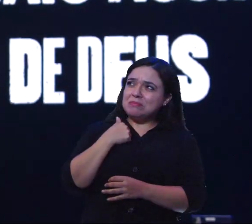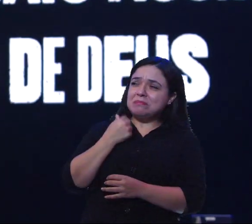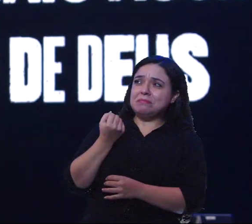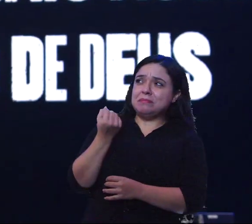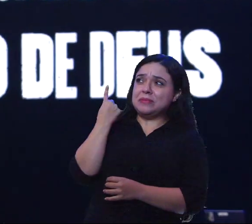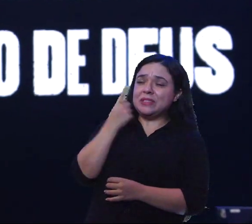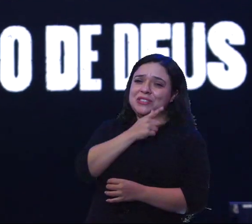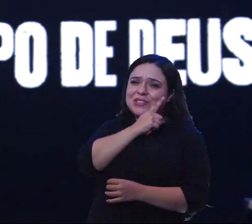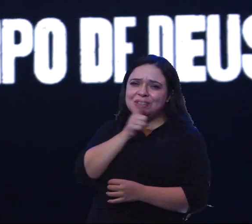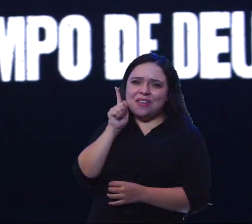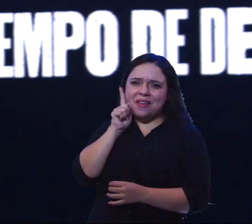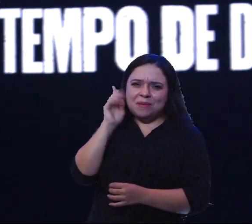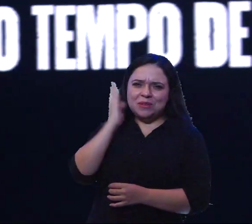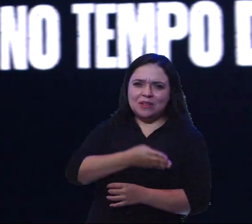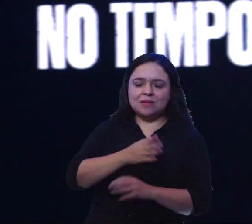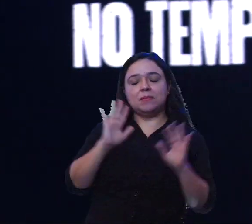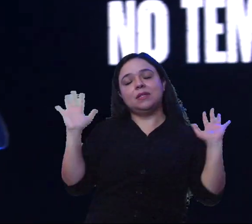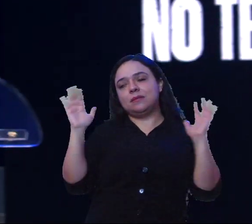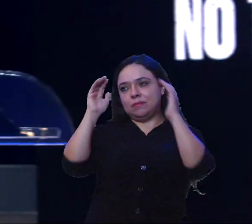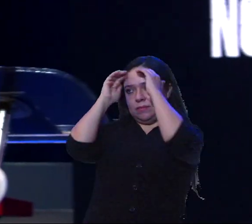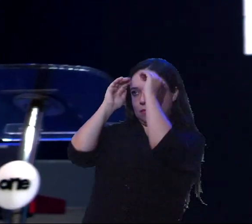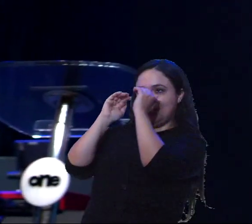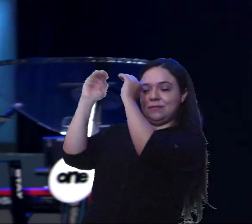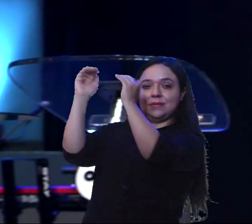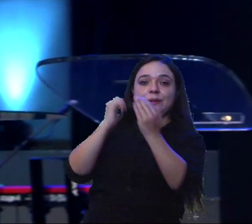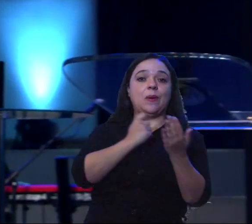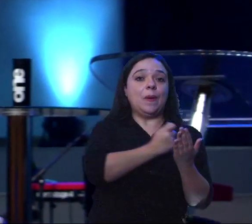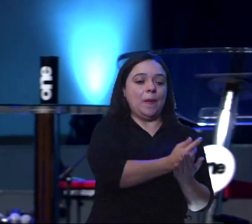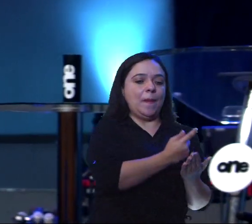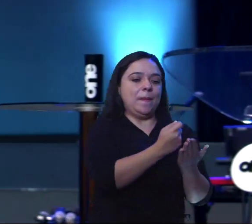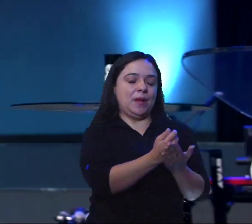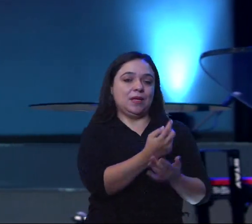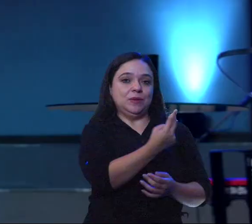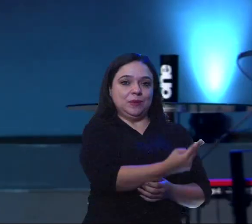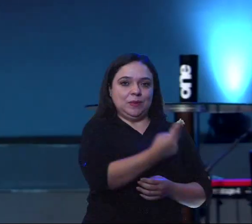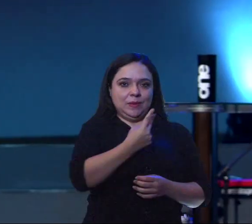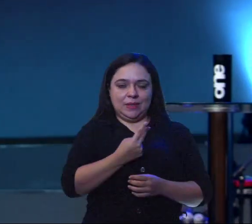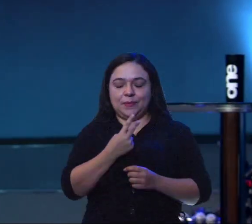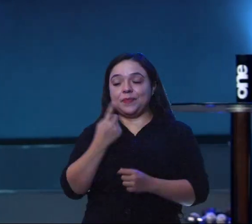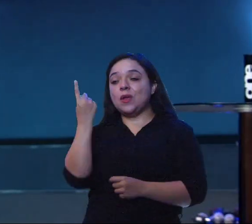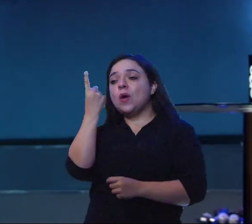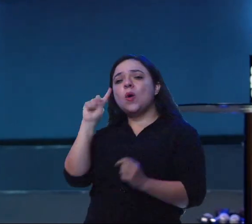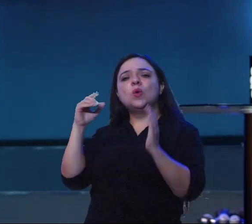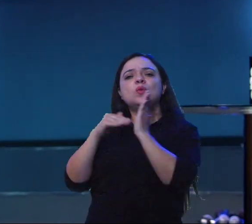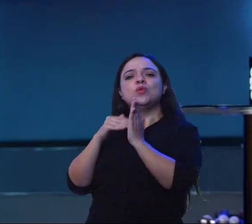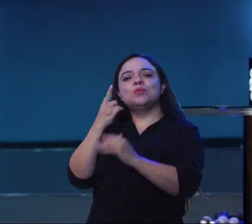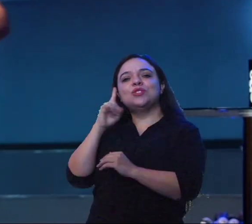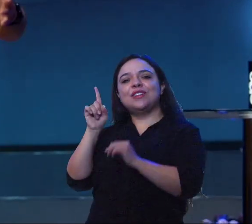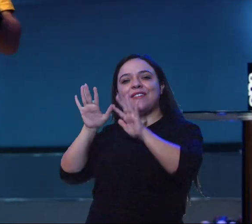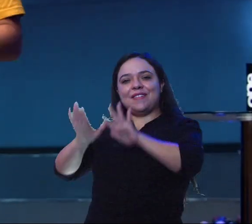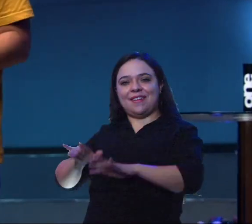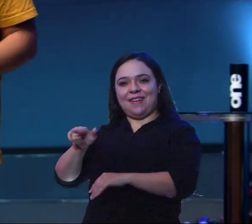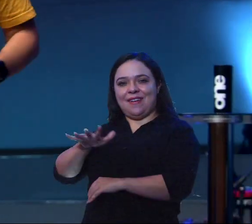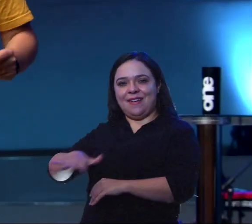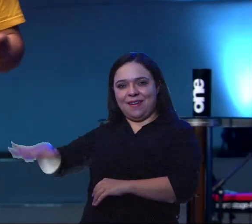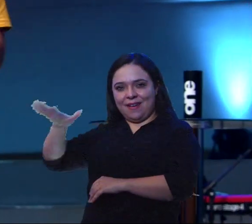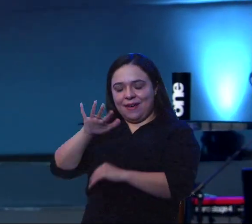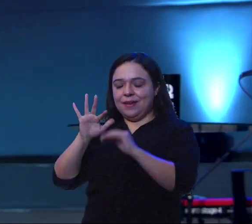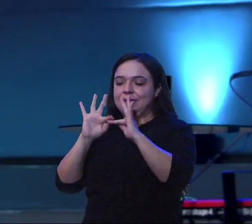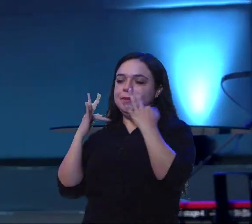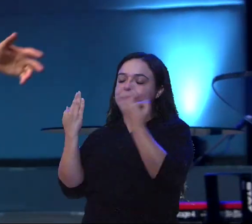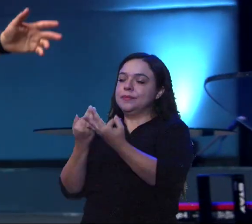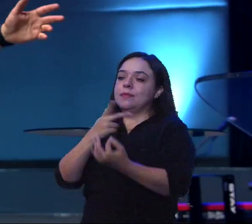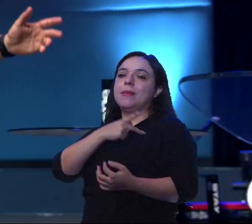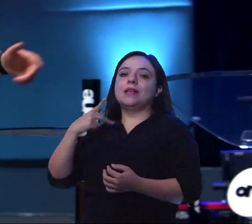E ele veio, mas não sabia o que Deus queria falar, só obedeci. No último dia que nós estávamos com eles, nós fomos orar junto com eles, né? A Maria estava junto, mais o pessoal lá junto conosco, o pastor